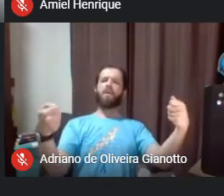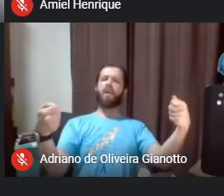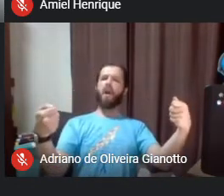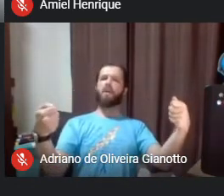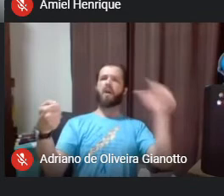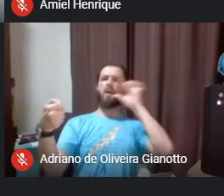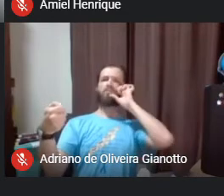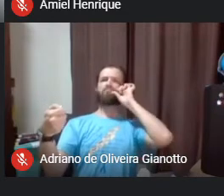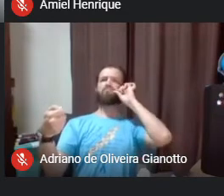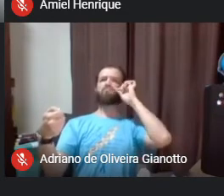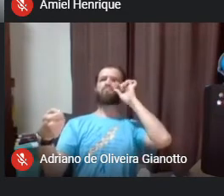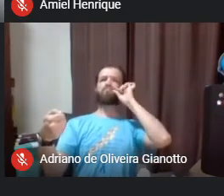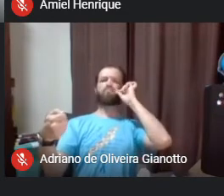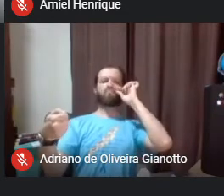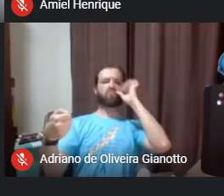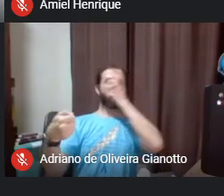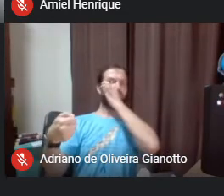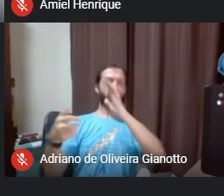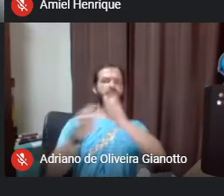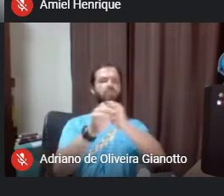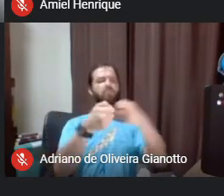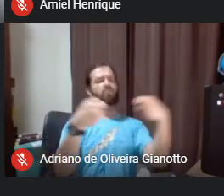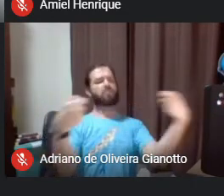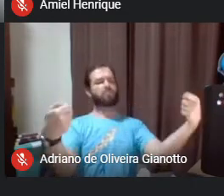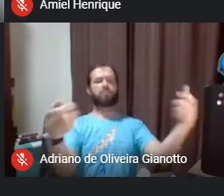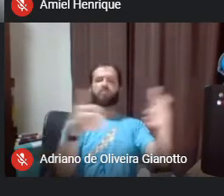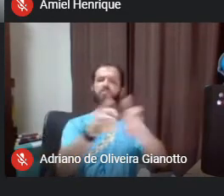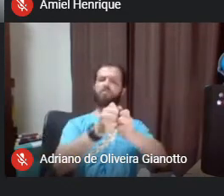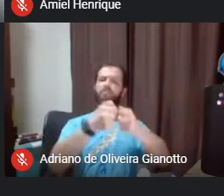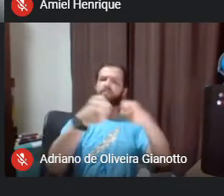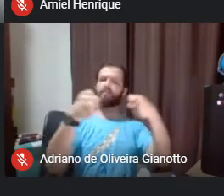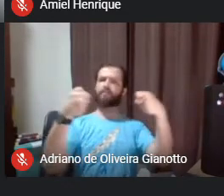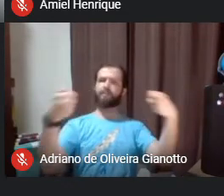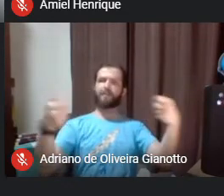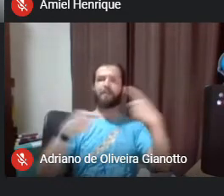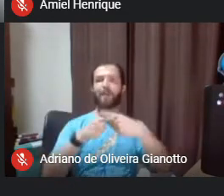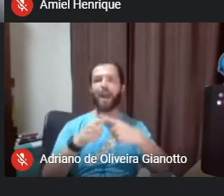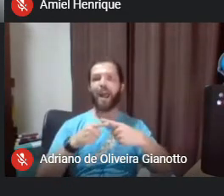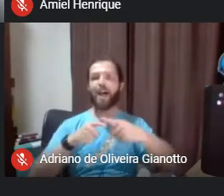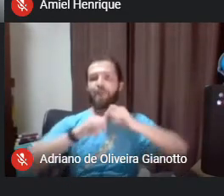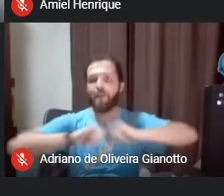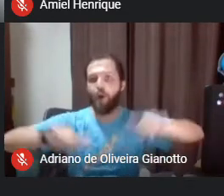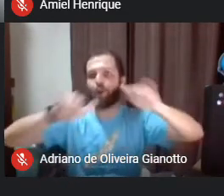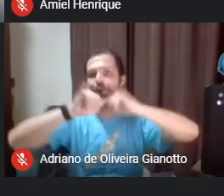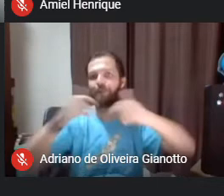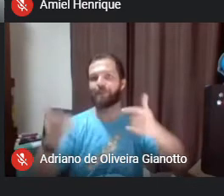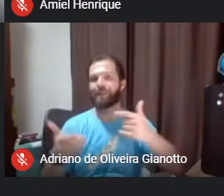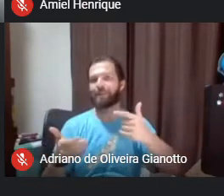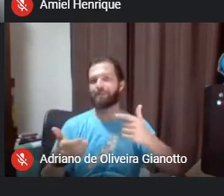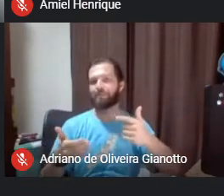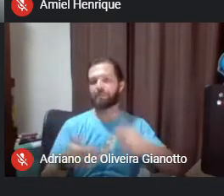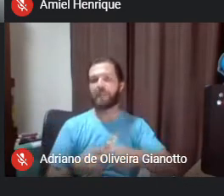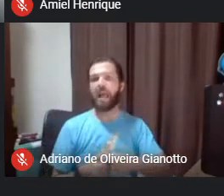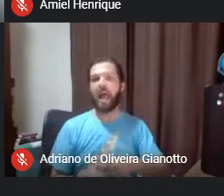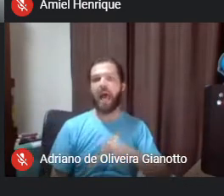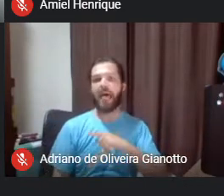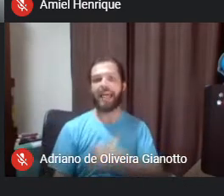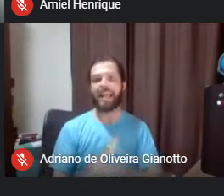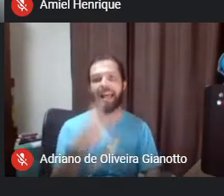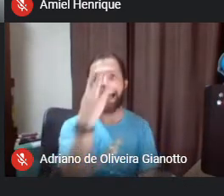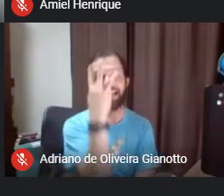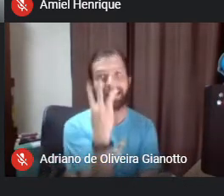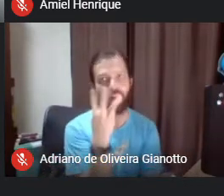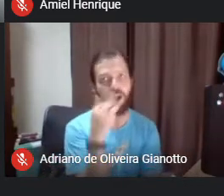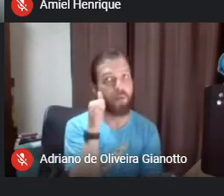naquele espaço estava o rei ali com seus bigode enorme, lendo seu jornal, né, porque ele tinha que se